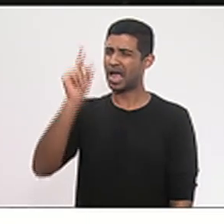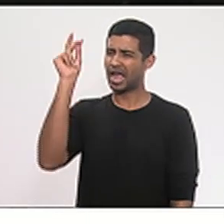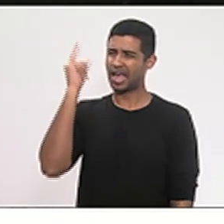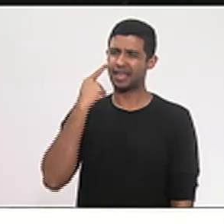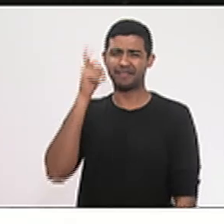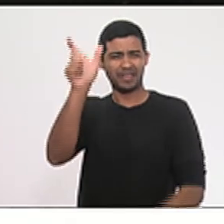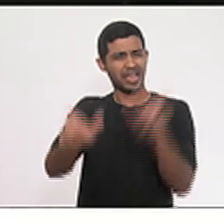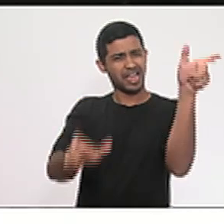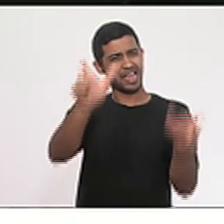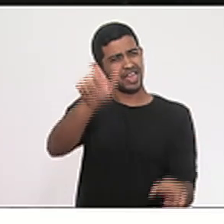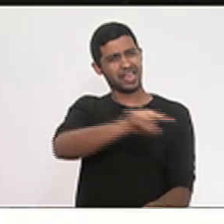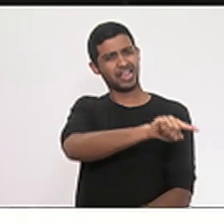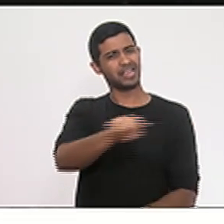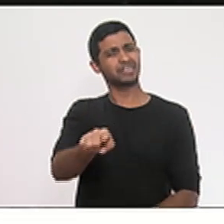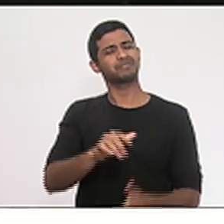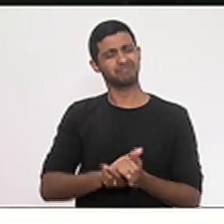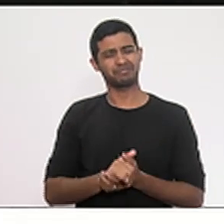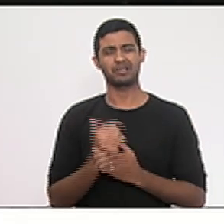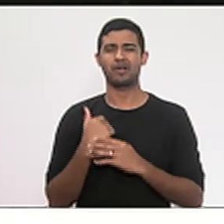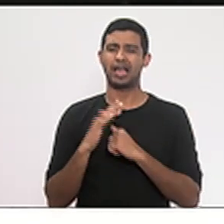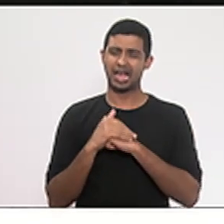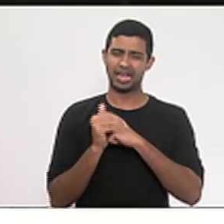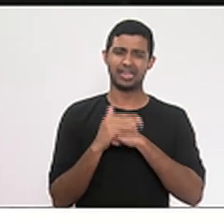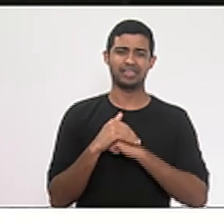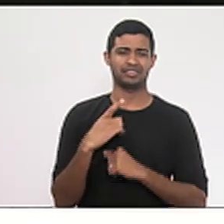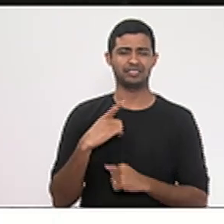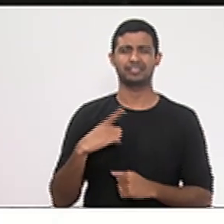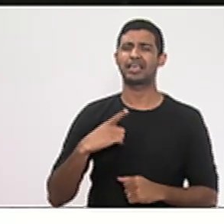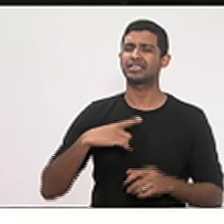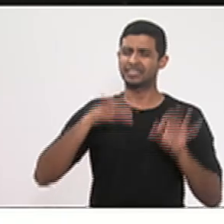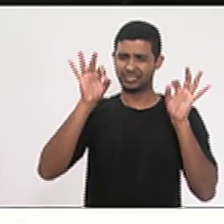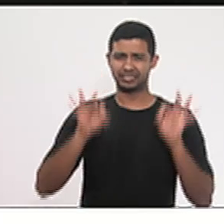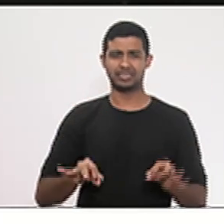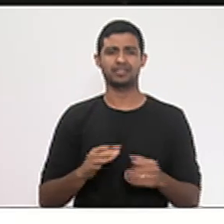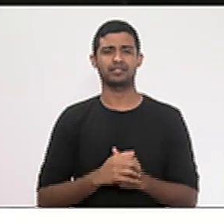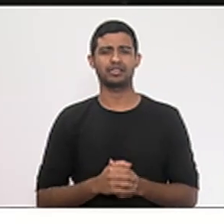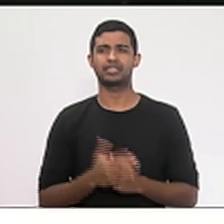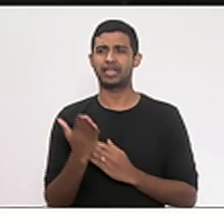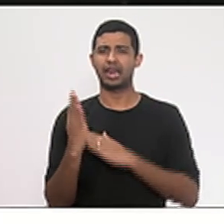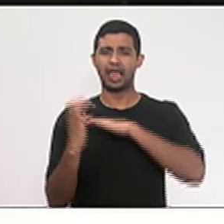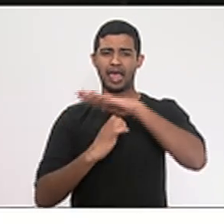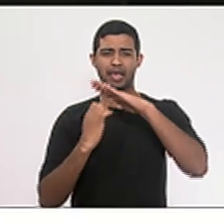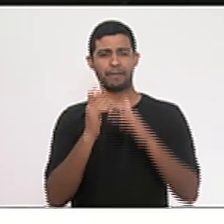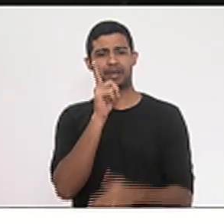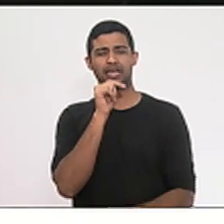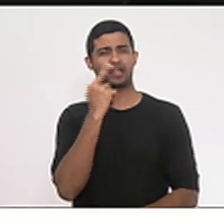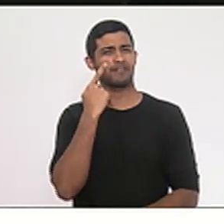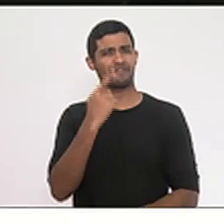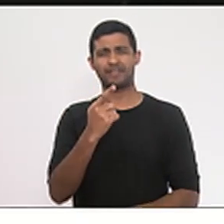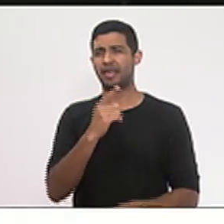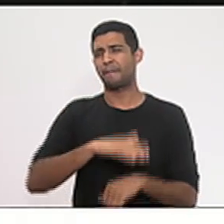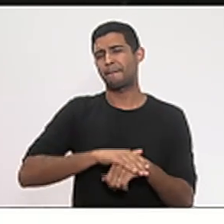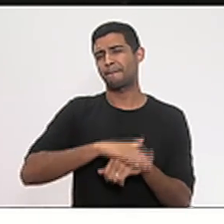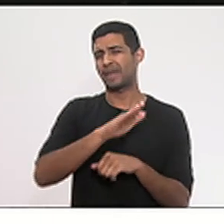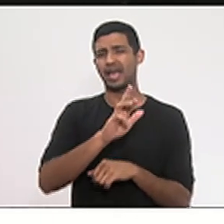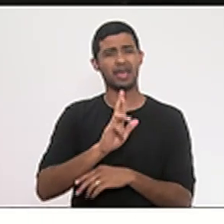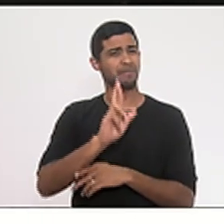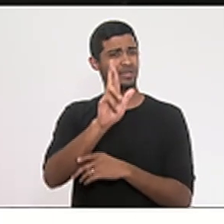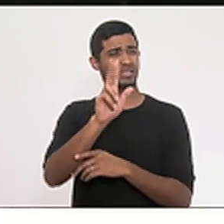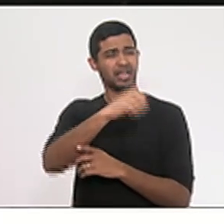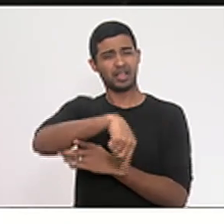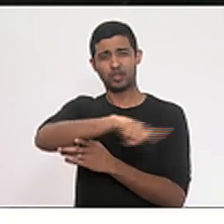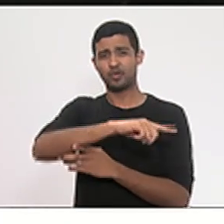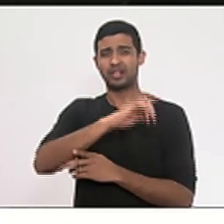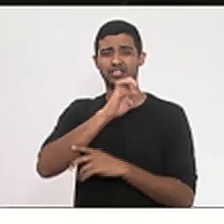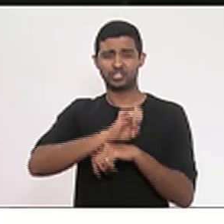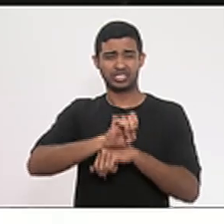admiro e tenho o meu carinho. Eu tenho certeza que a SEDAI é a maior representante da água no nosso estado,